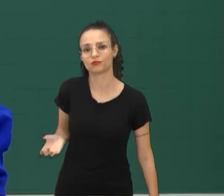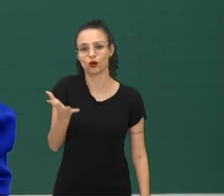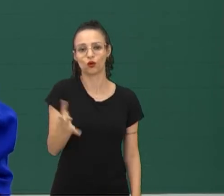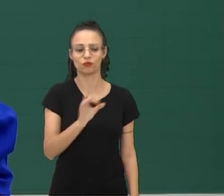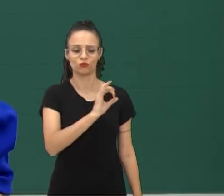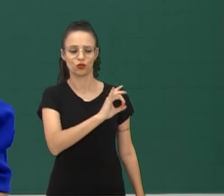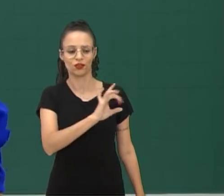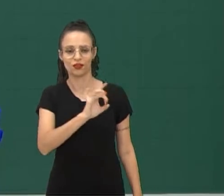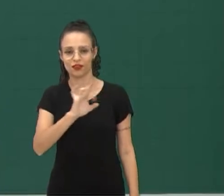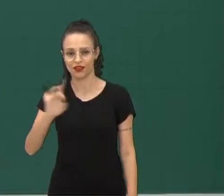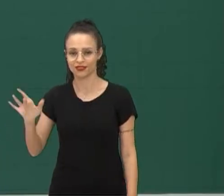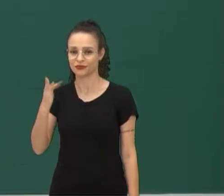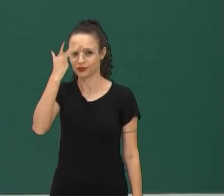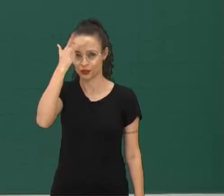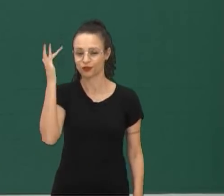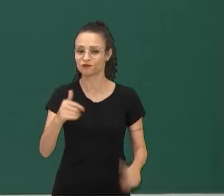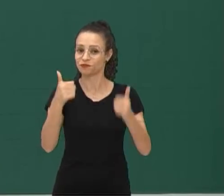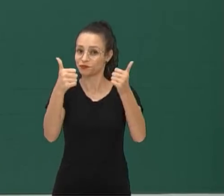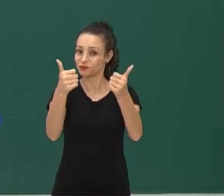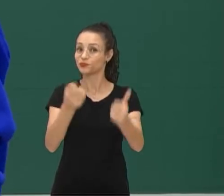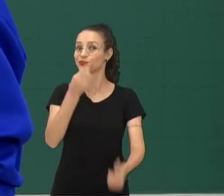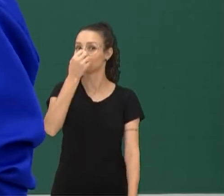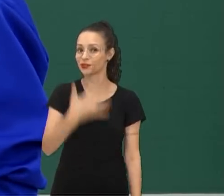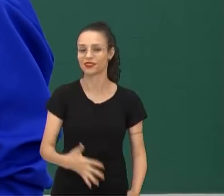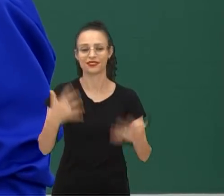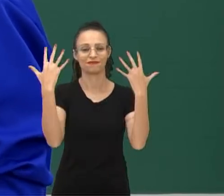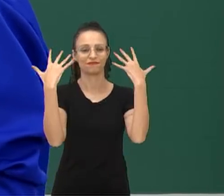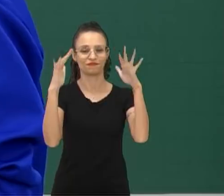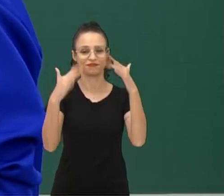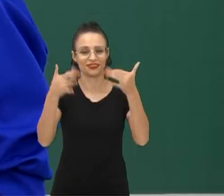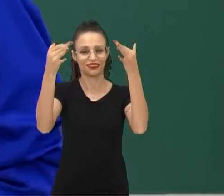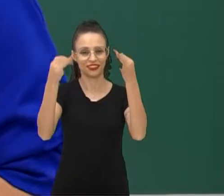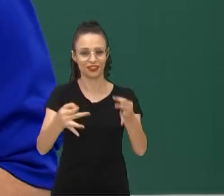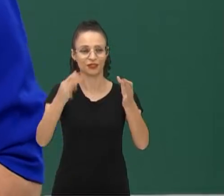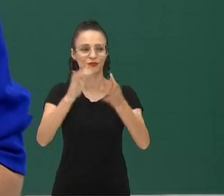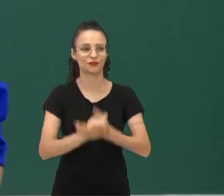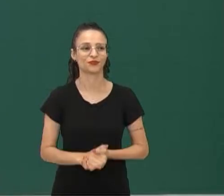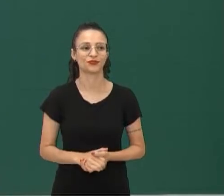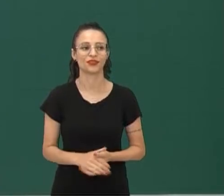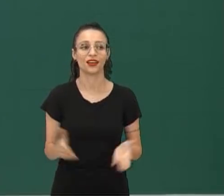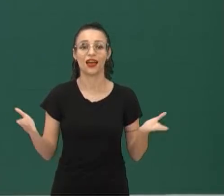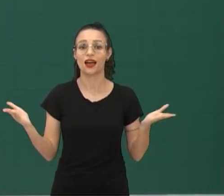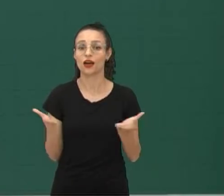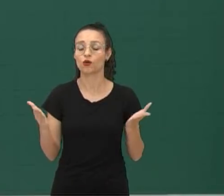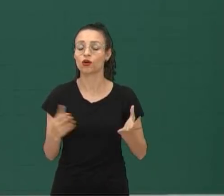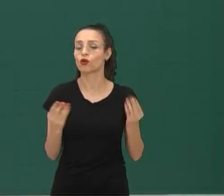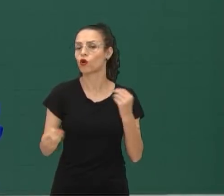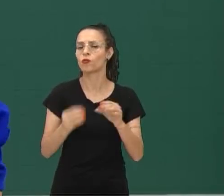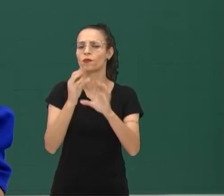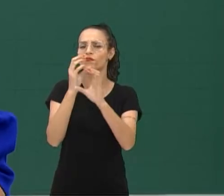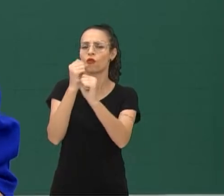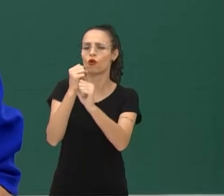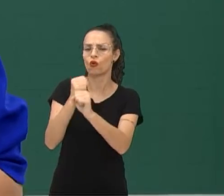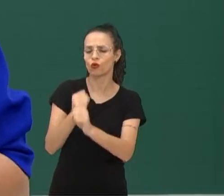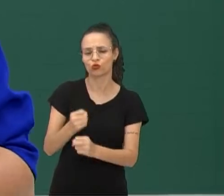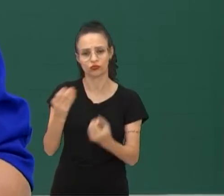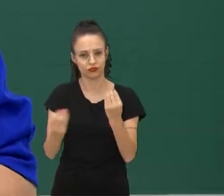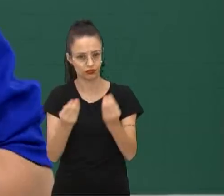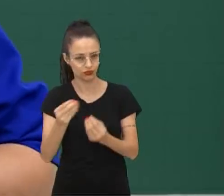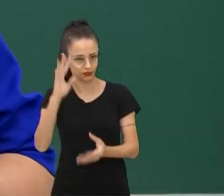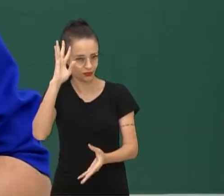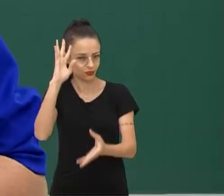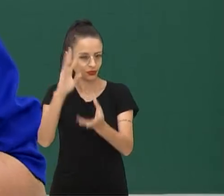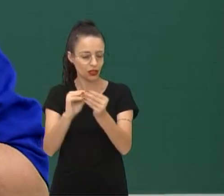e por jogador. Muito bem, pessoal, vocês acertaram novamente. Agora vem a pontuação. Vamos entender um